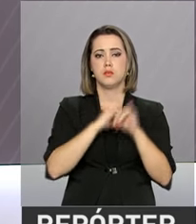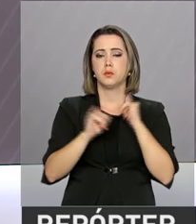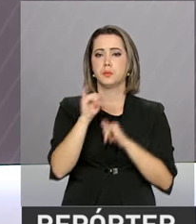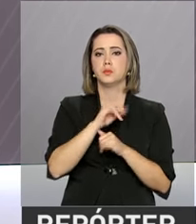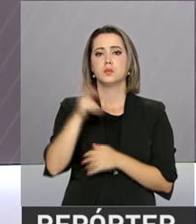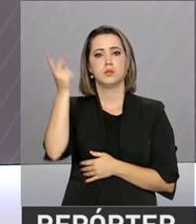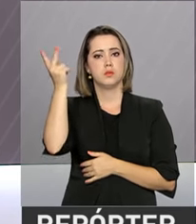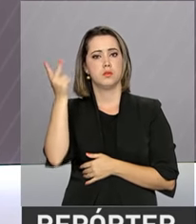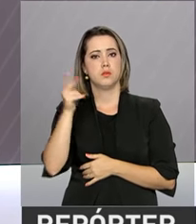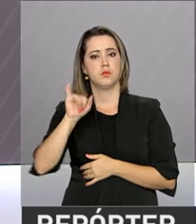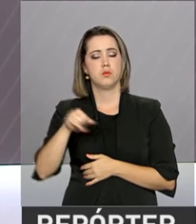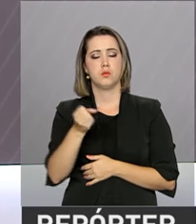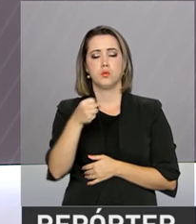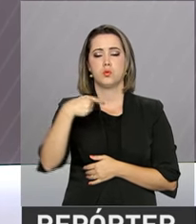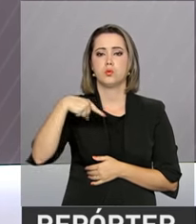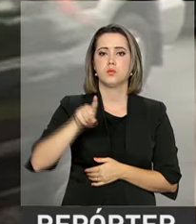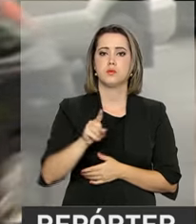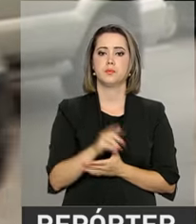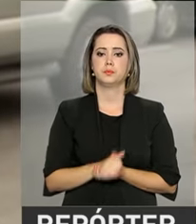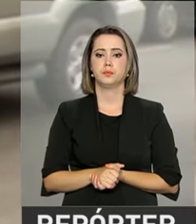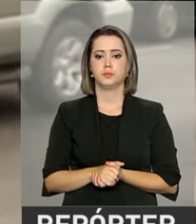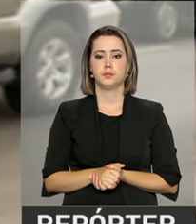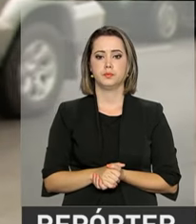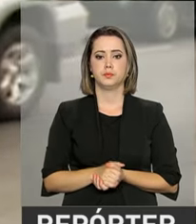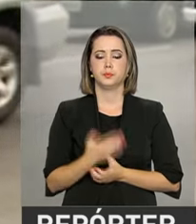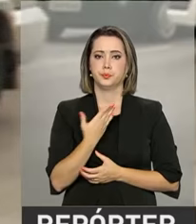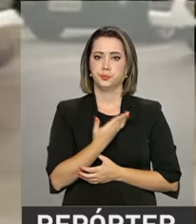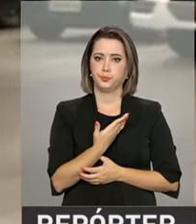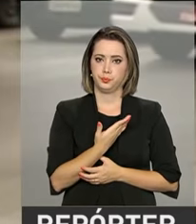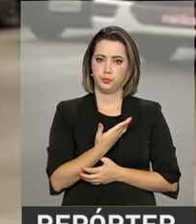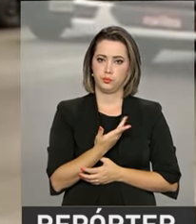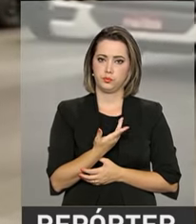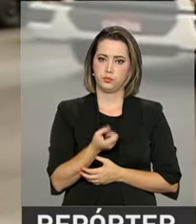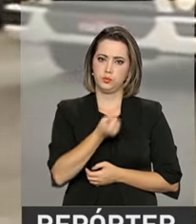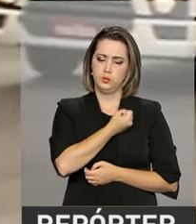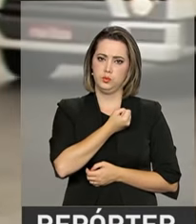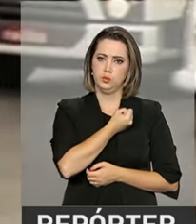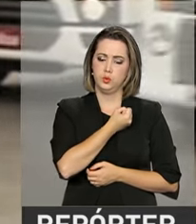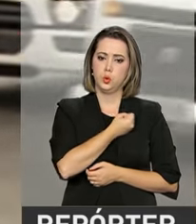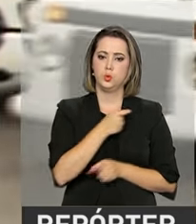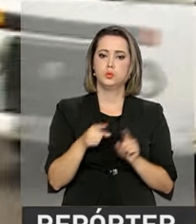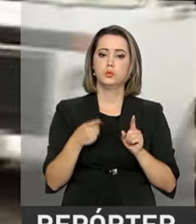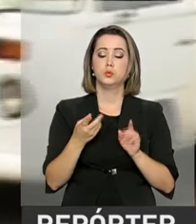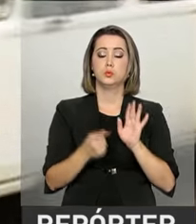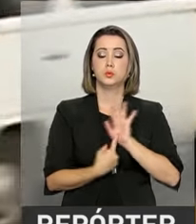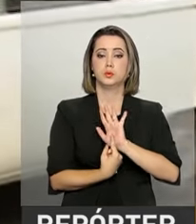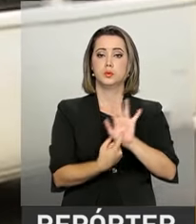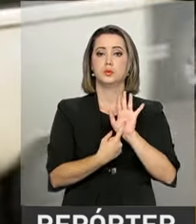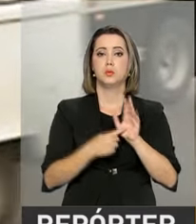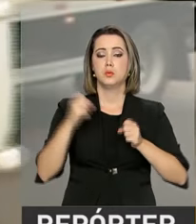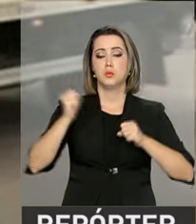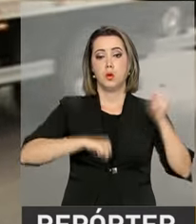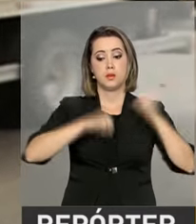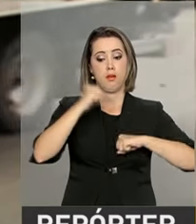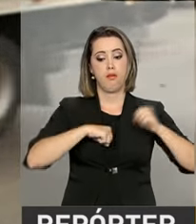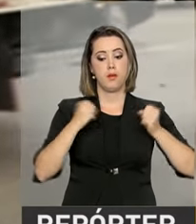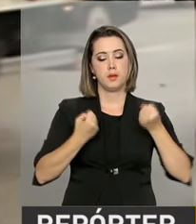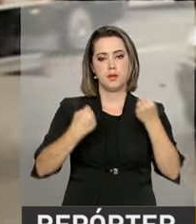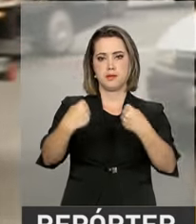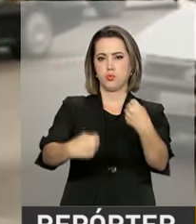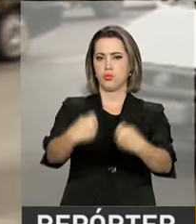o repórter José Luiz Filho. Os números da Anfávia mostram que a fabricação de veículos cresceu